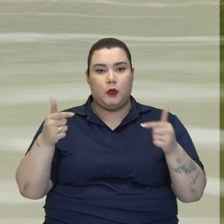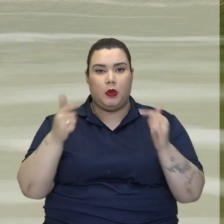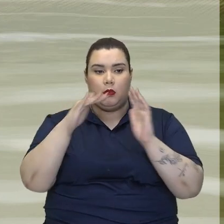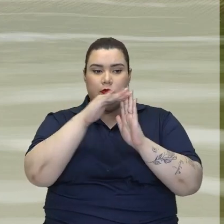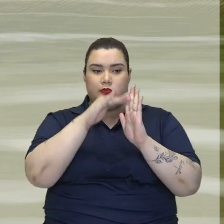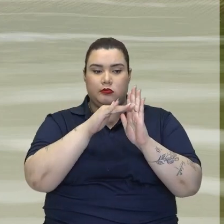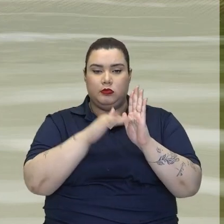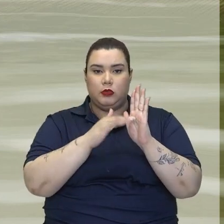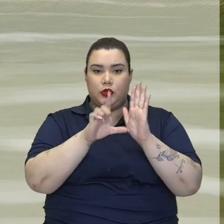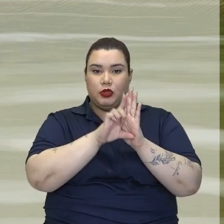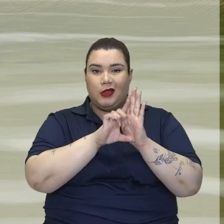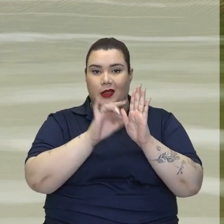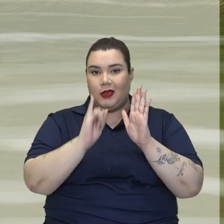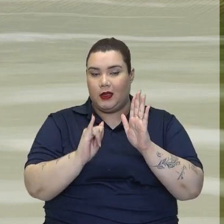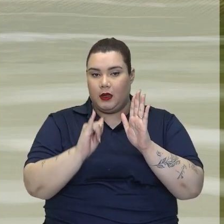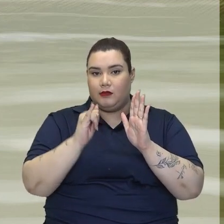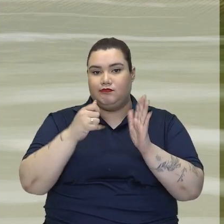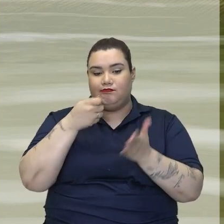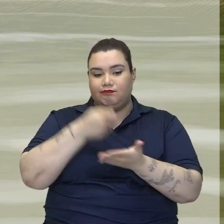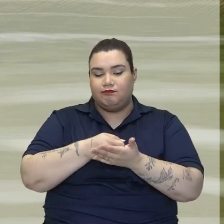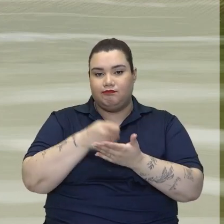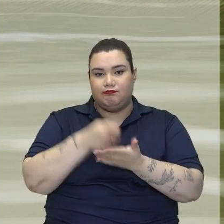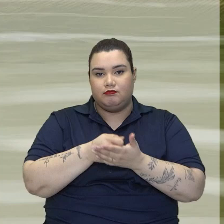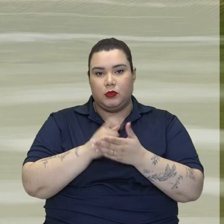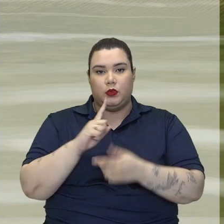nos obrigam, digamos assim, a